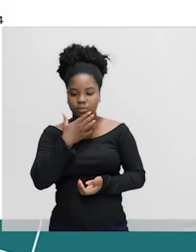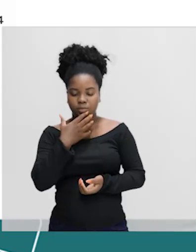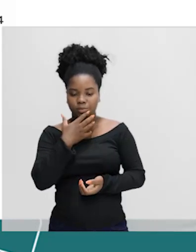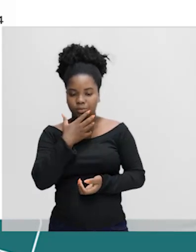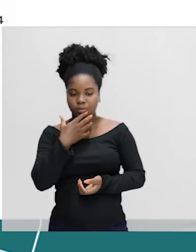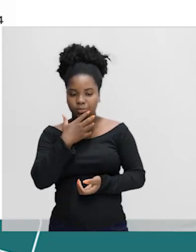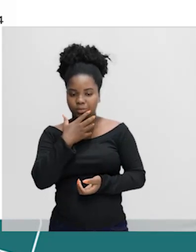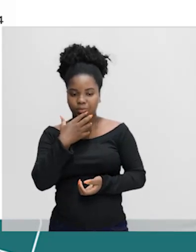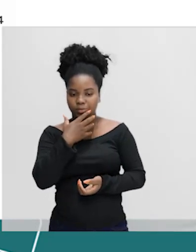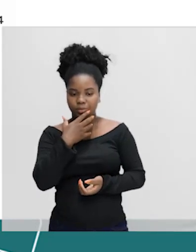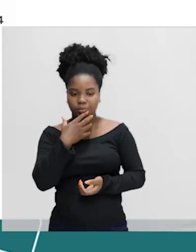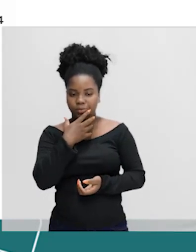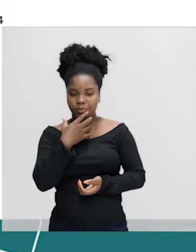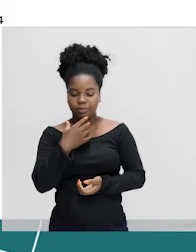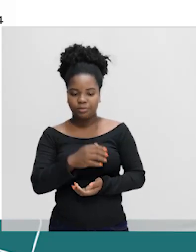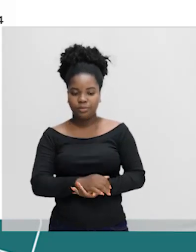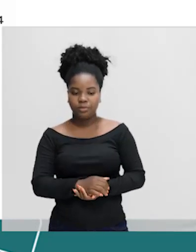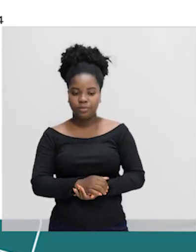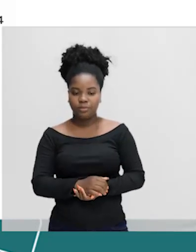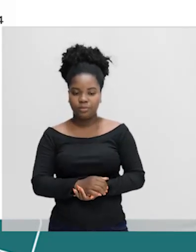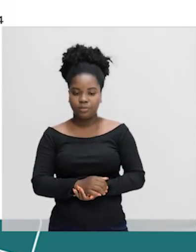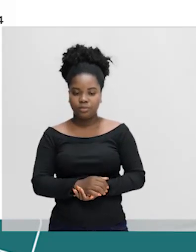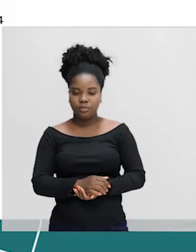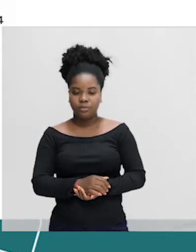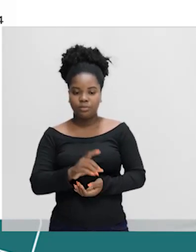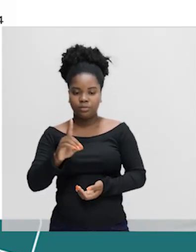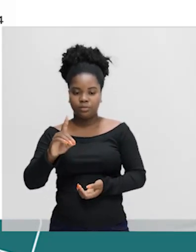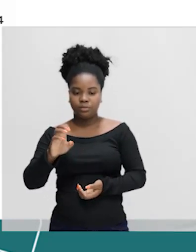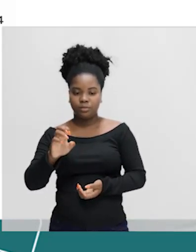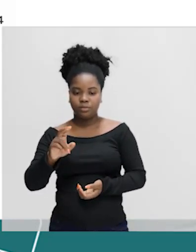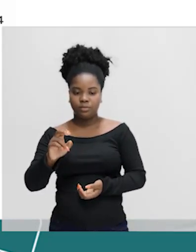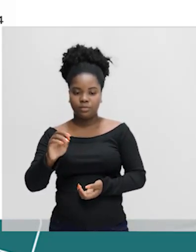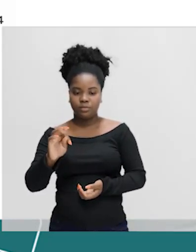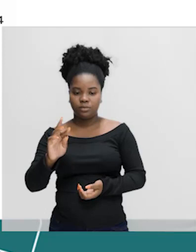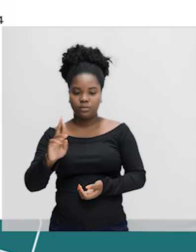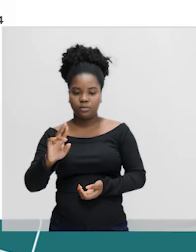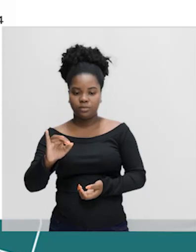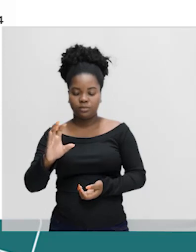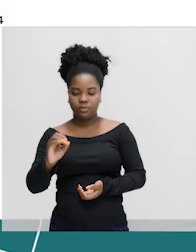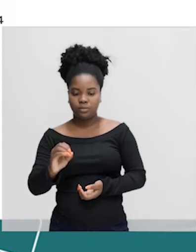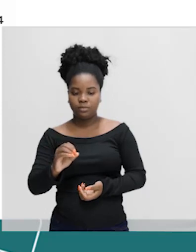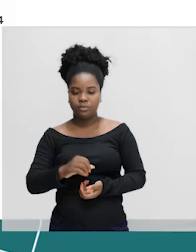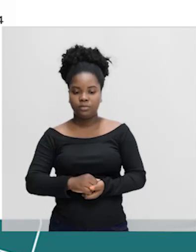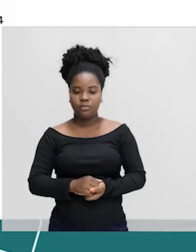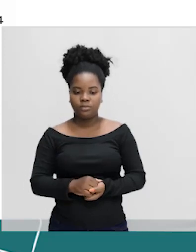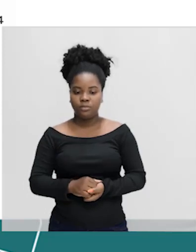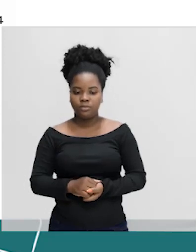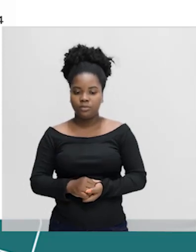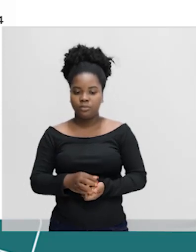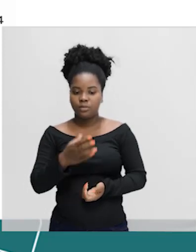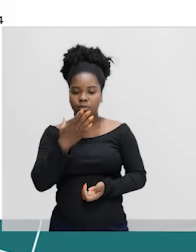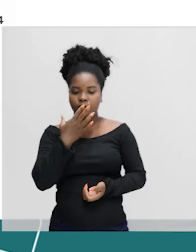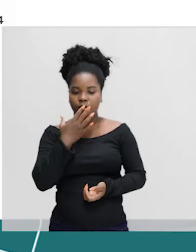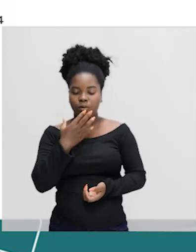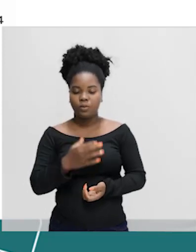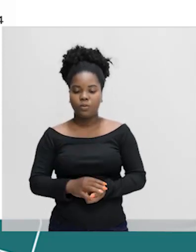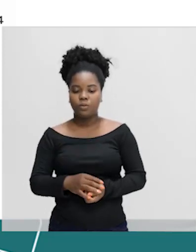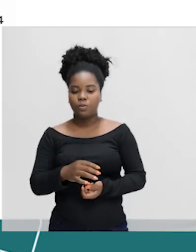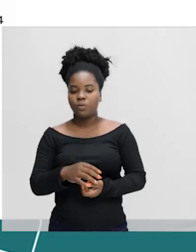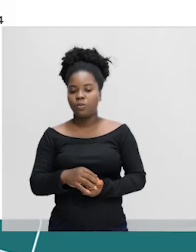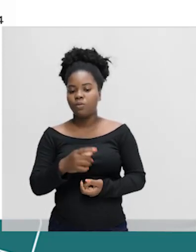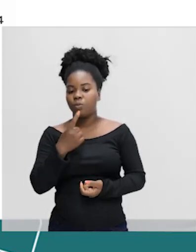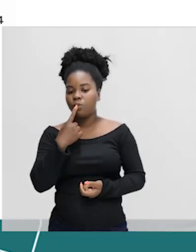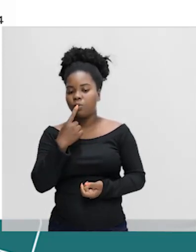não é, o deutério que vem justamente desse primeiro caso, tá certo?